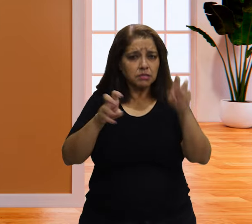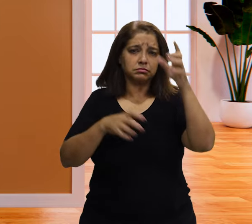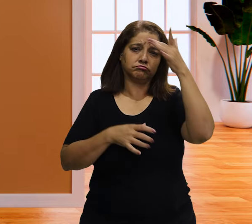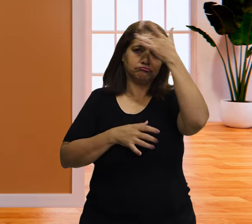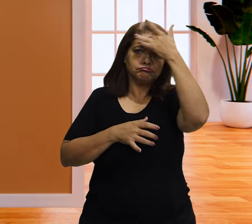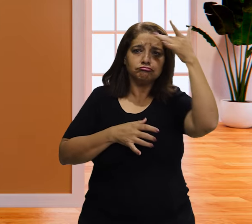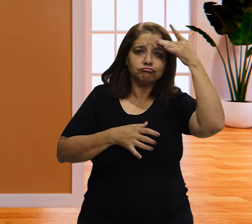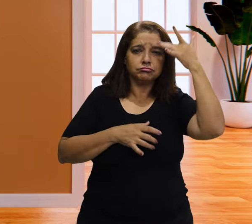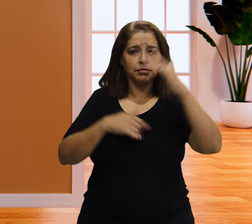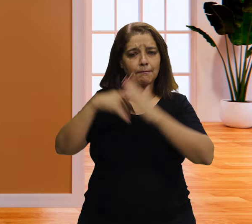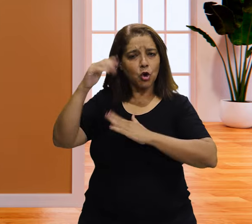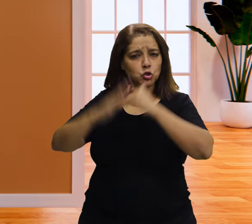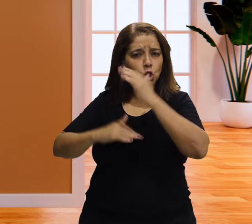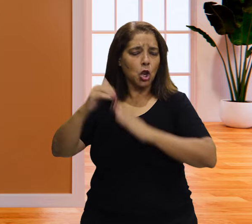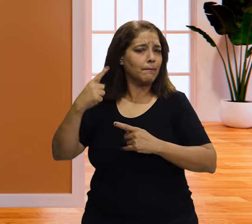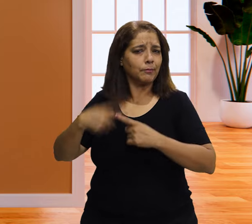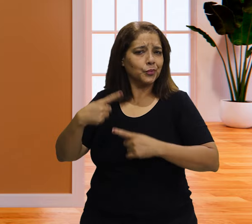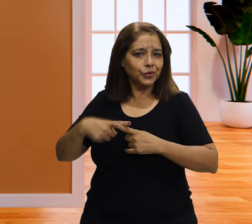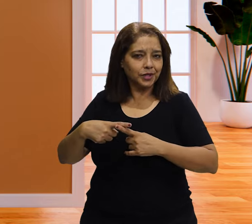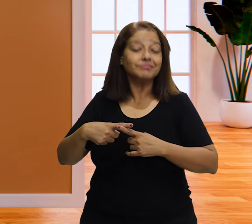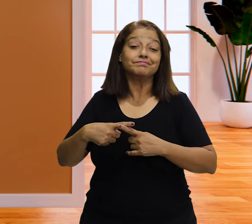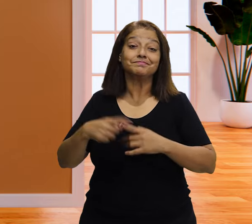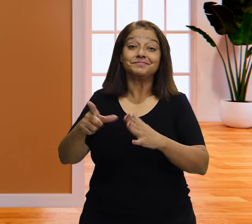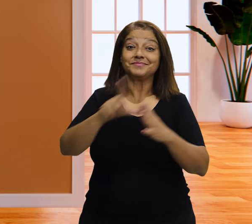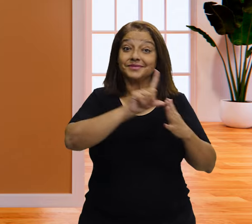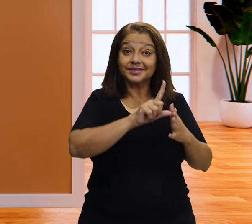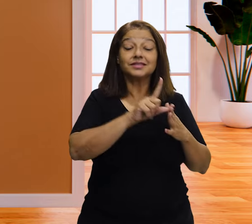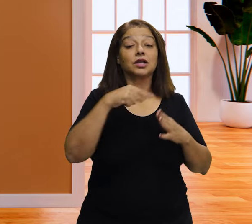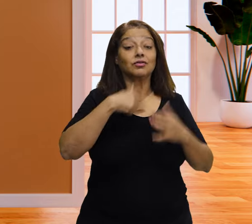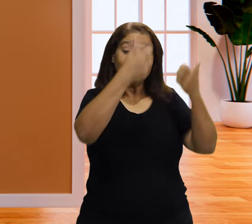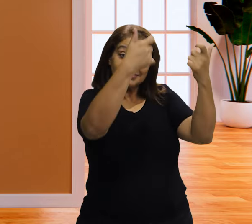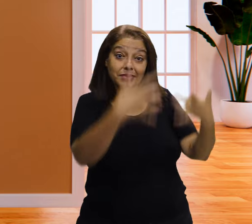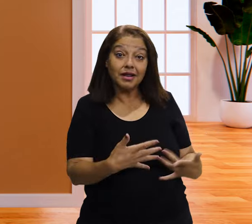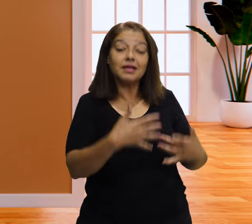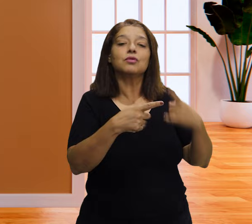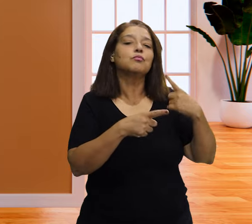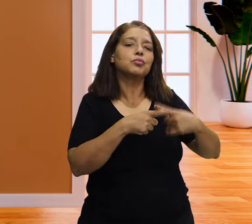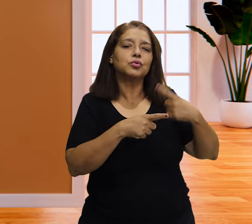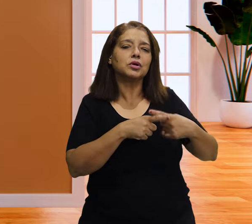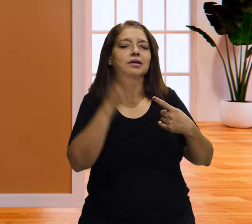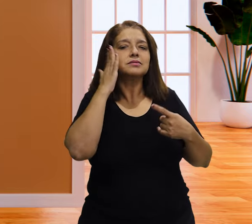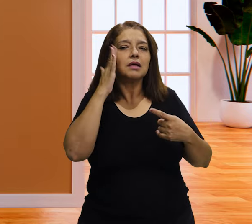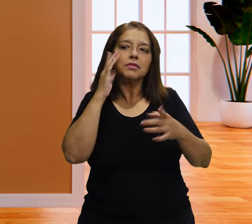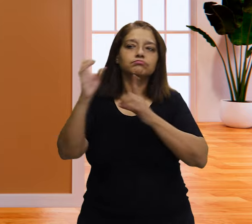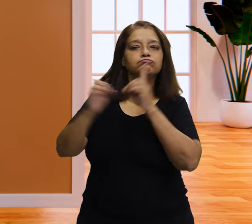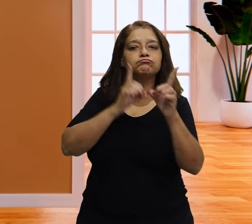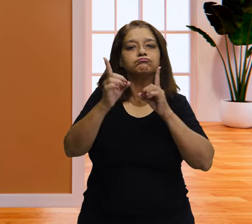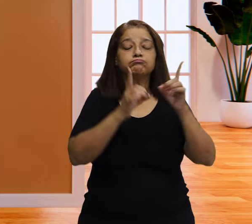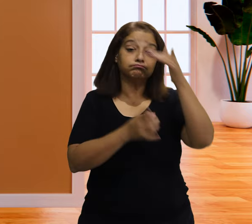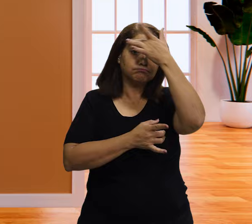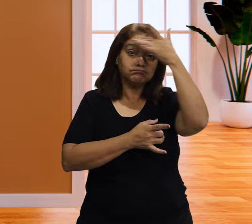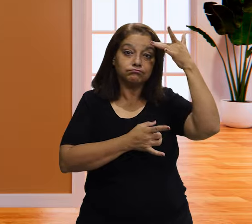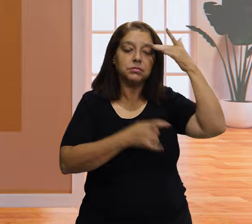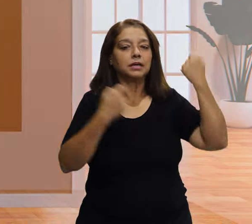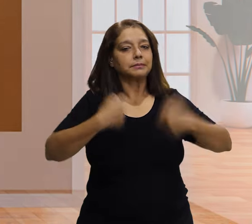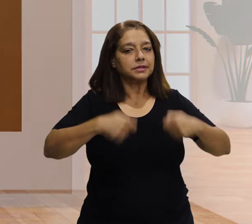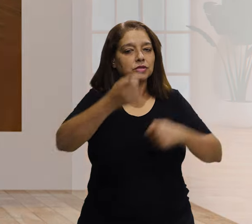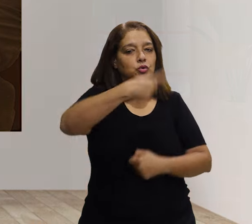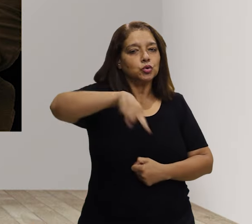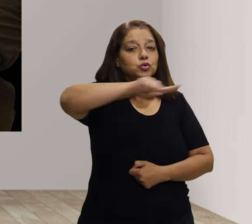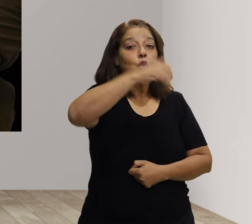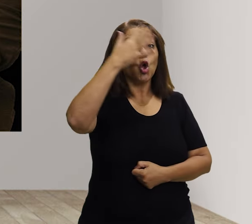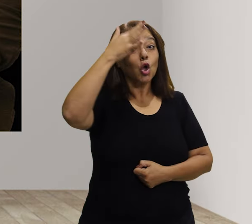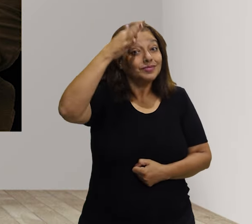profissionais? Antes de falarmos sobre o porquê de dialogar sobre saúde mental, é necessário compreender o que